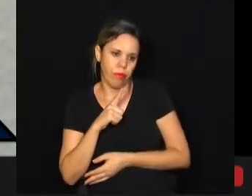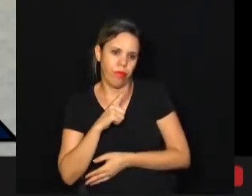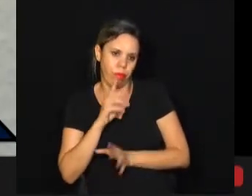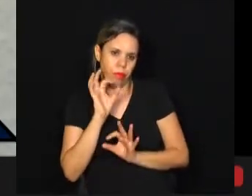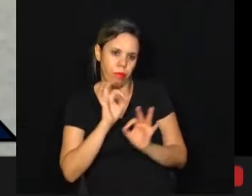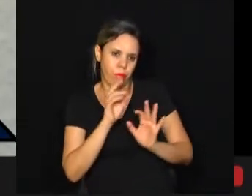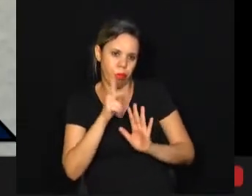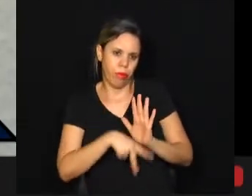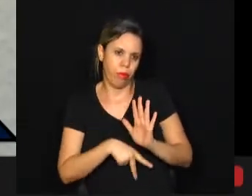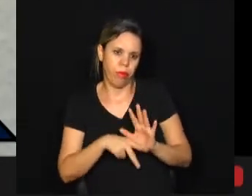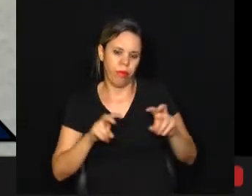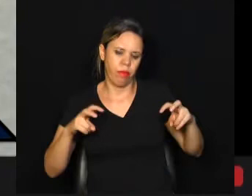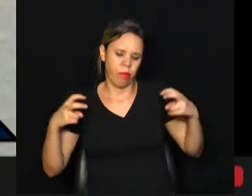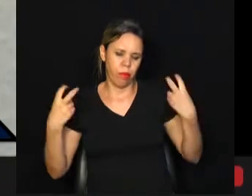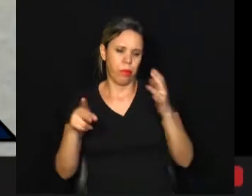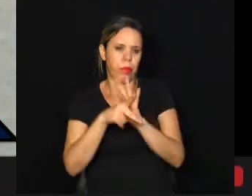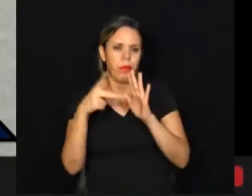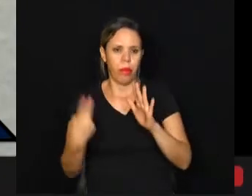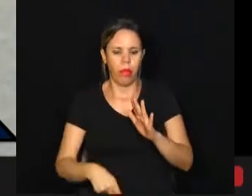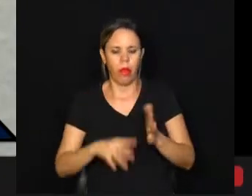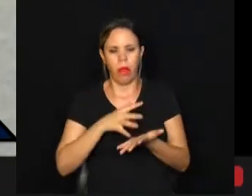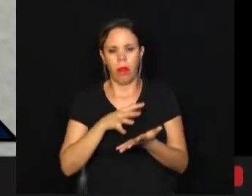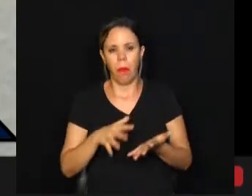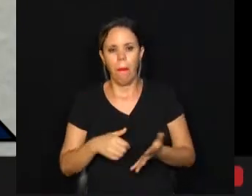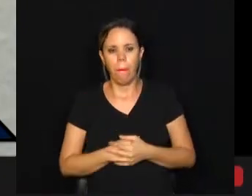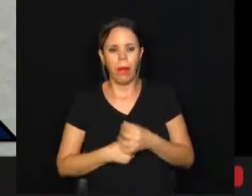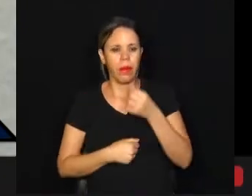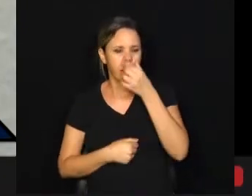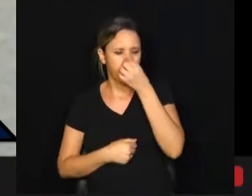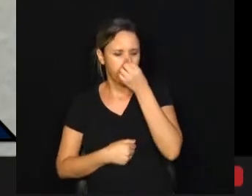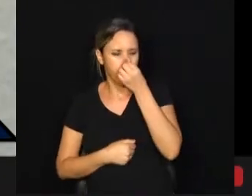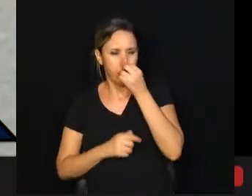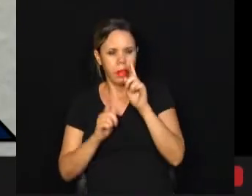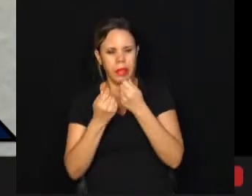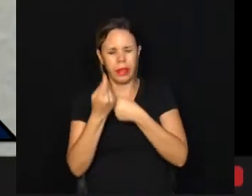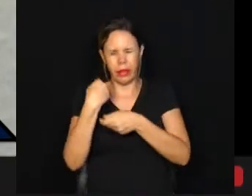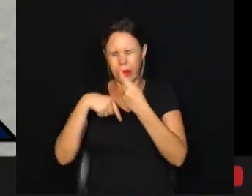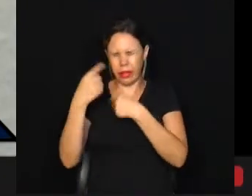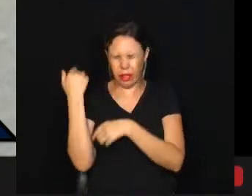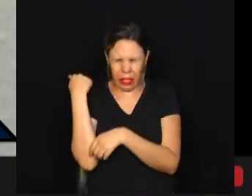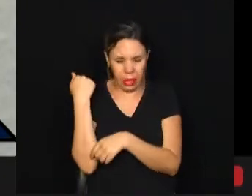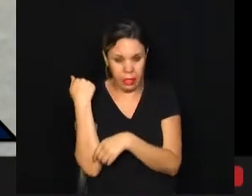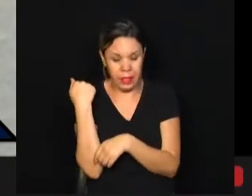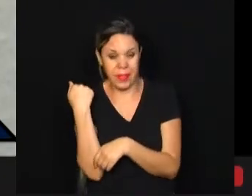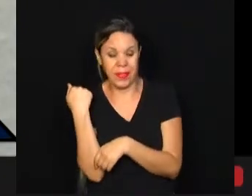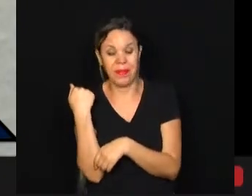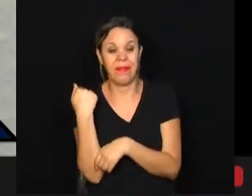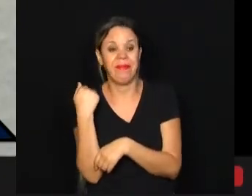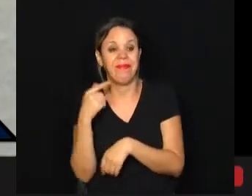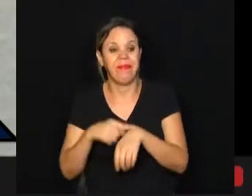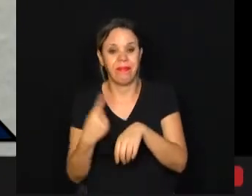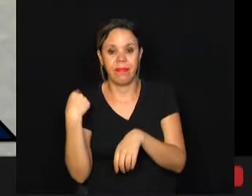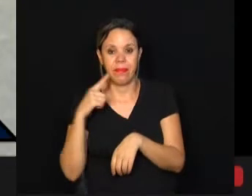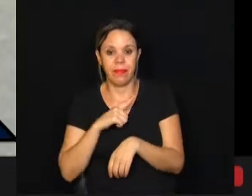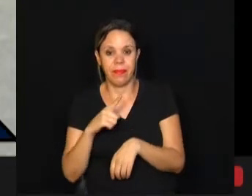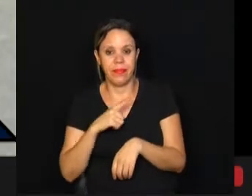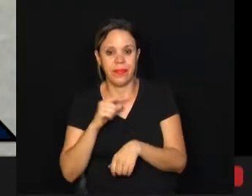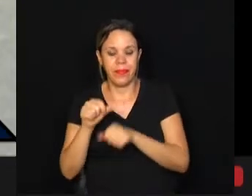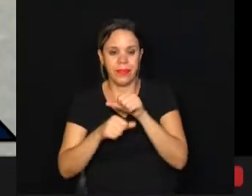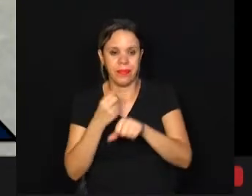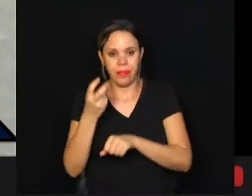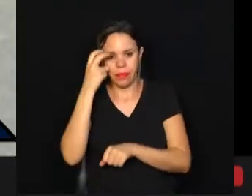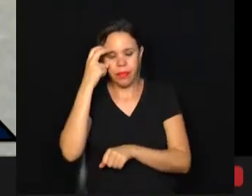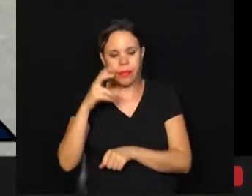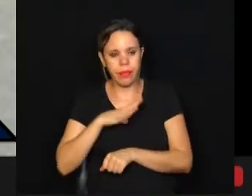de um sambódromo que acabou morrendo com a gestão passada. Um momento que a gente já teve virada cultural